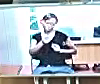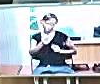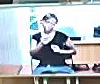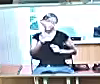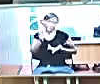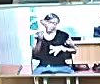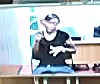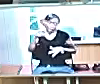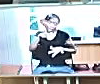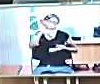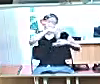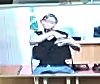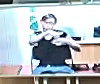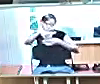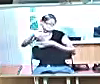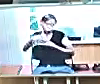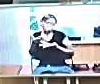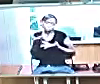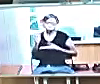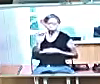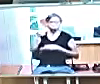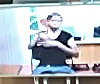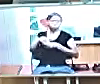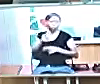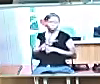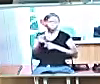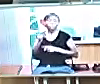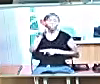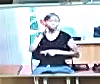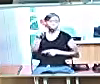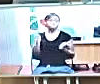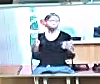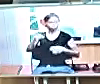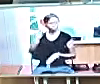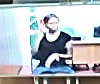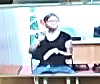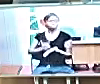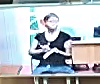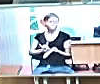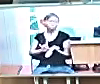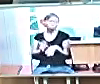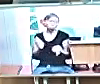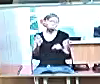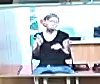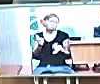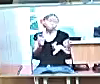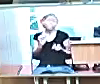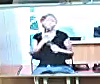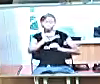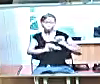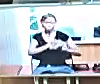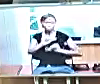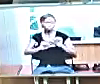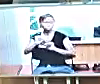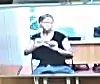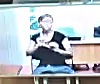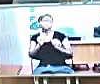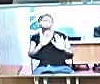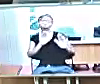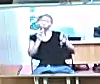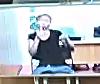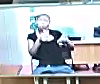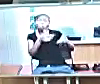então ele tem toda a legitimidade para propor mudanças para focar em outras